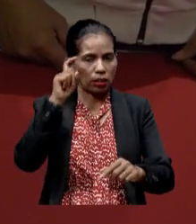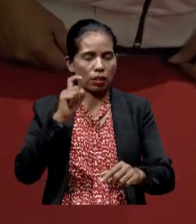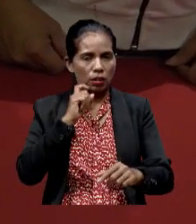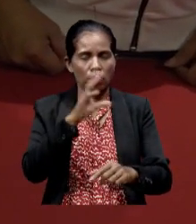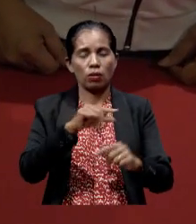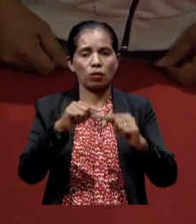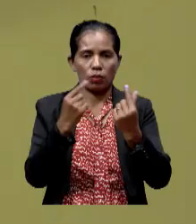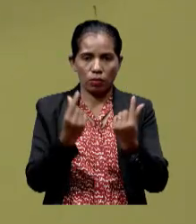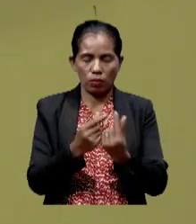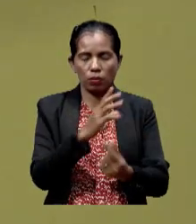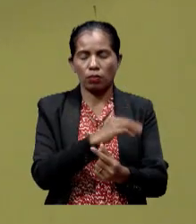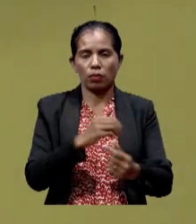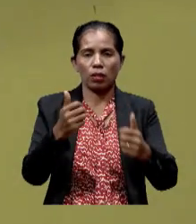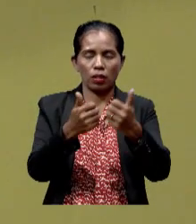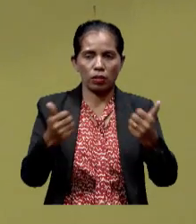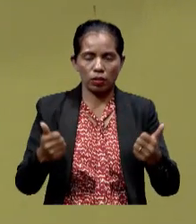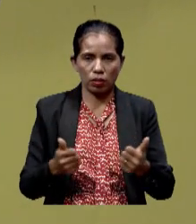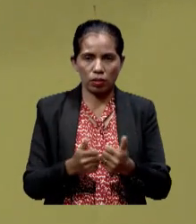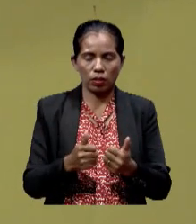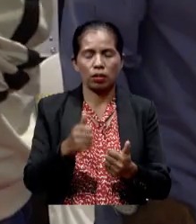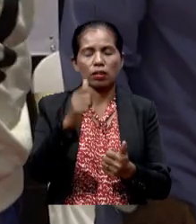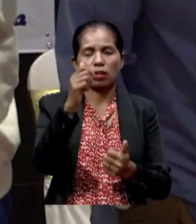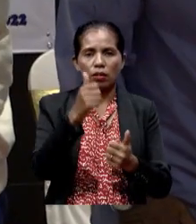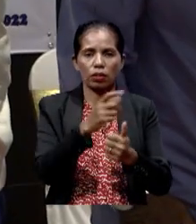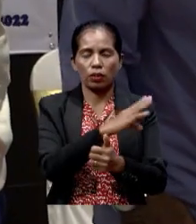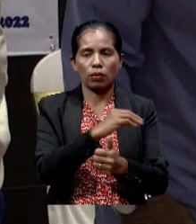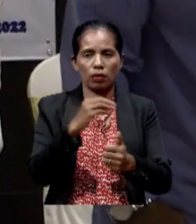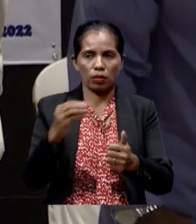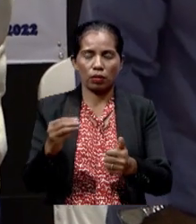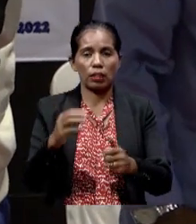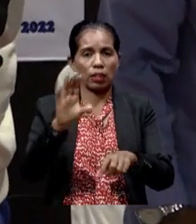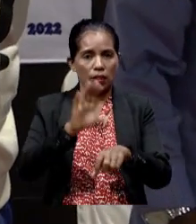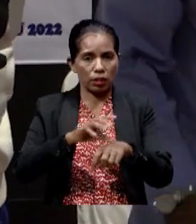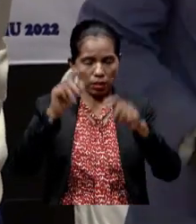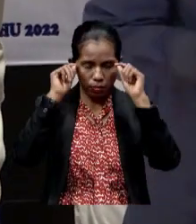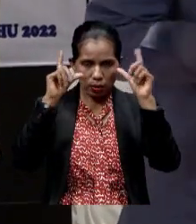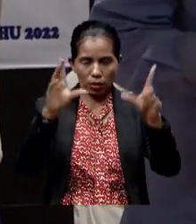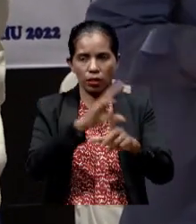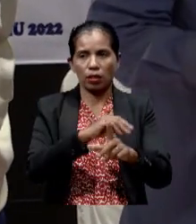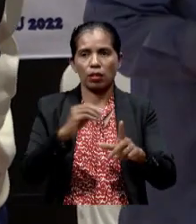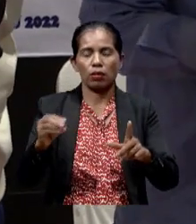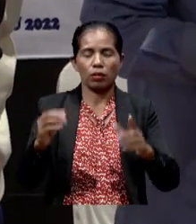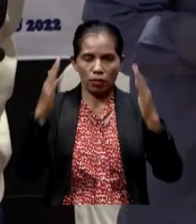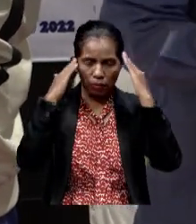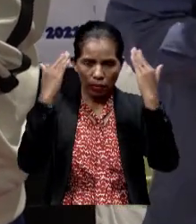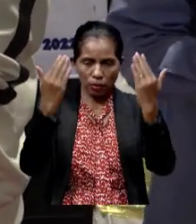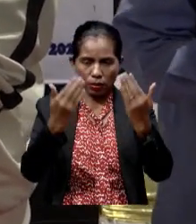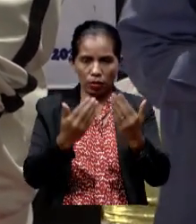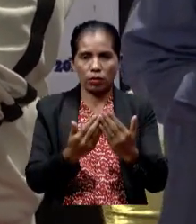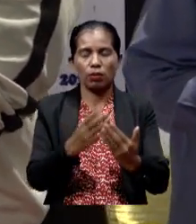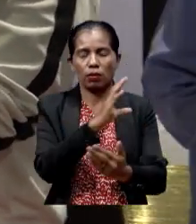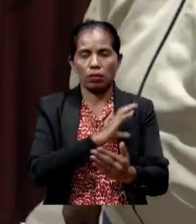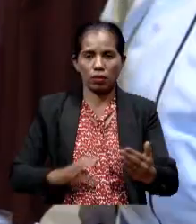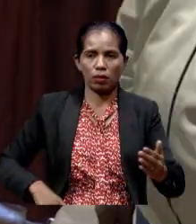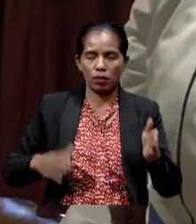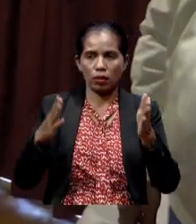equipa, li a Associação Turismo Religioso Timor-Leste, representante da religião Tolu, o muçulmano, protestante no